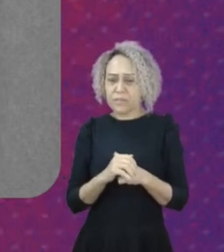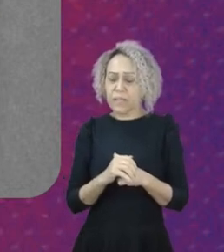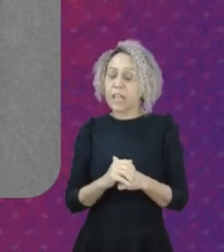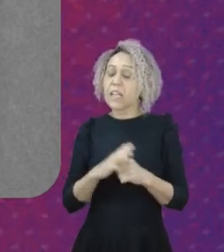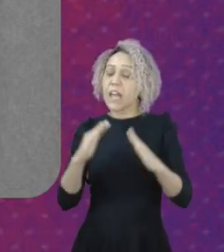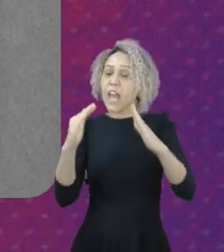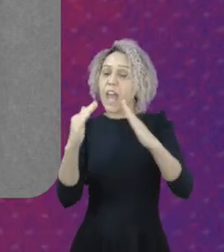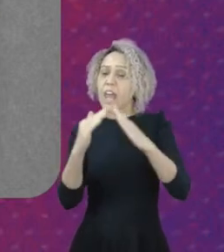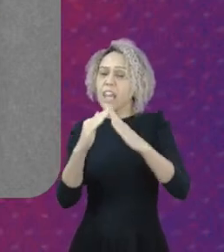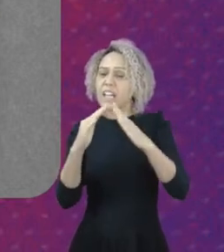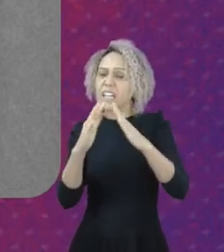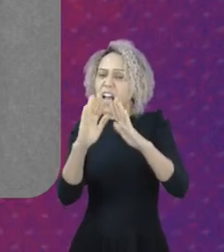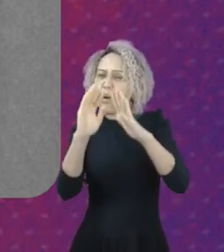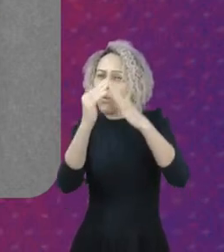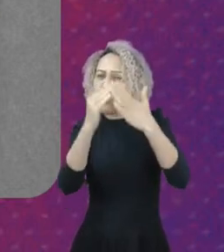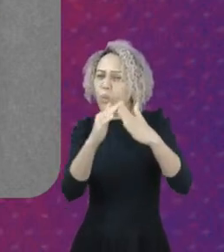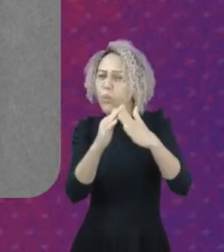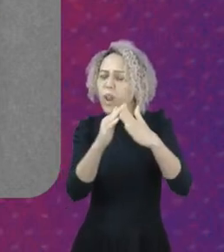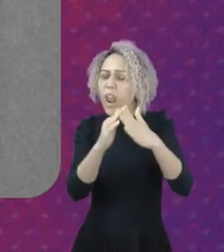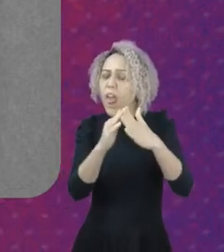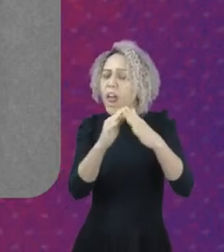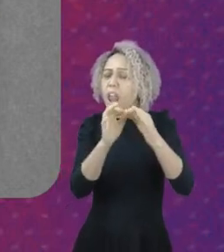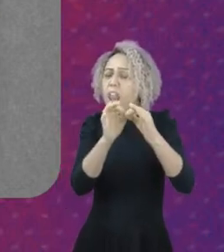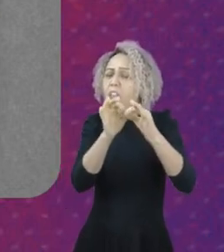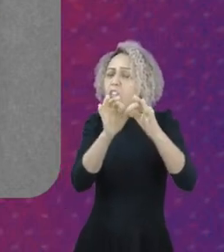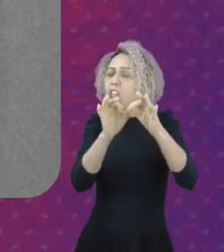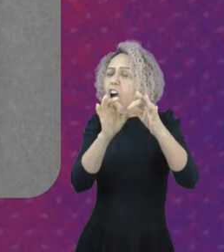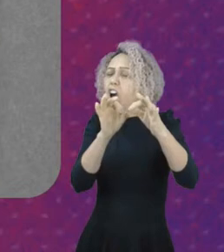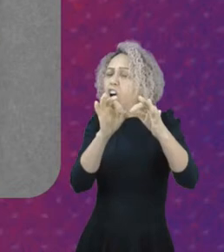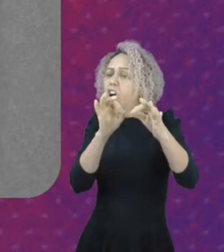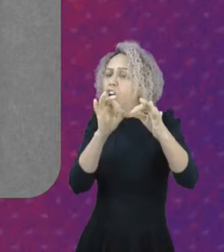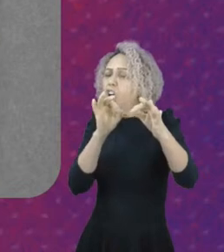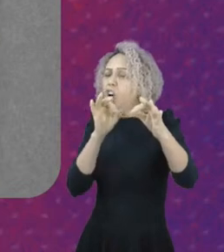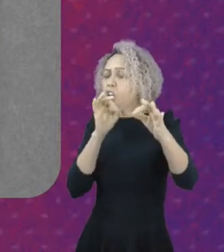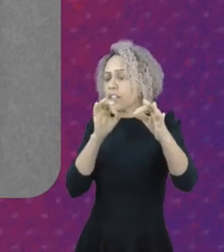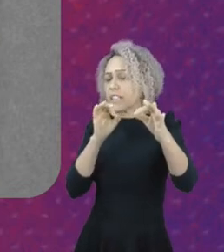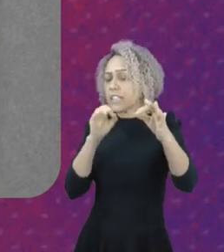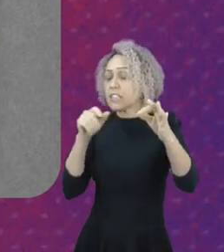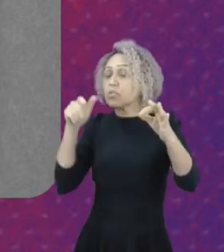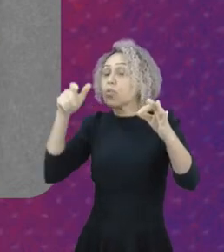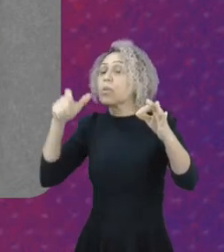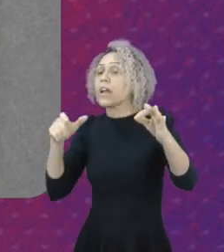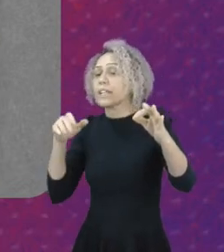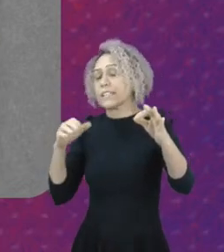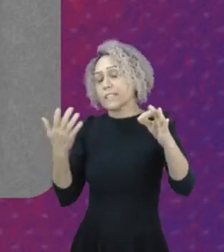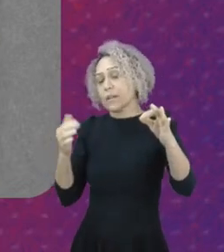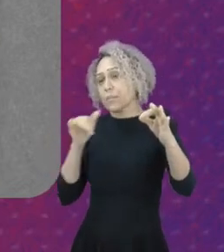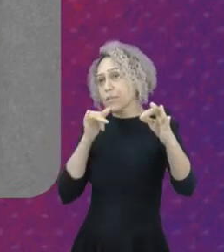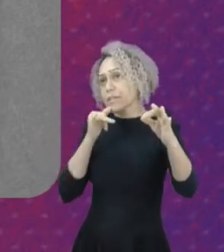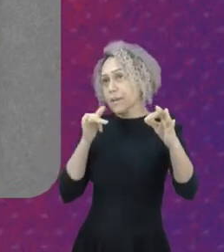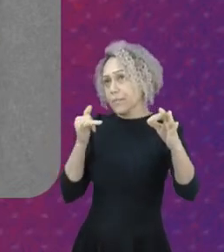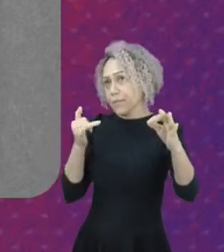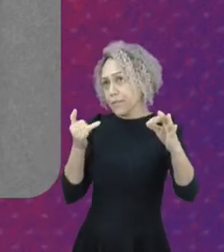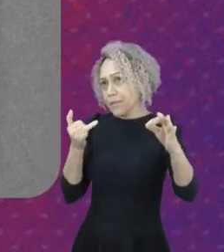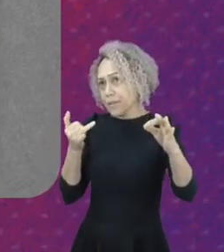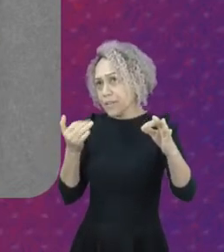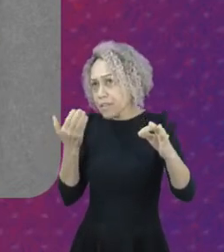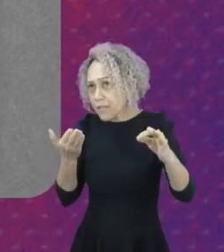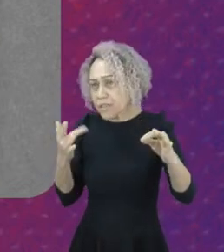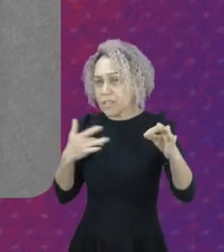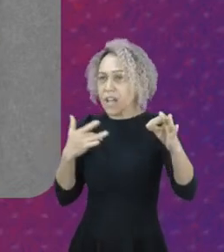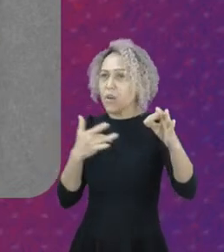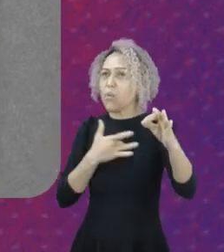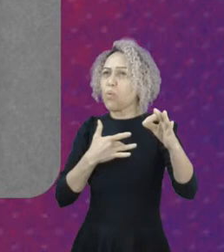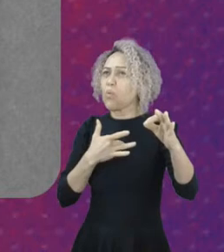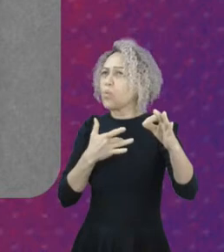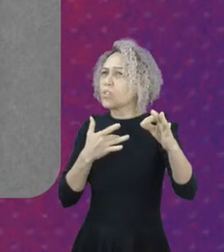na periferia, distante dos serviços, mas muito perto das mulheres que precisavam, foi onde a gente iniciou esse trabalho.